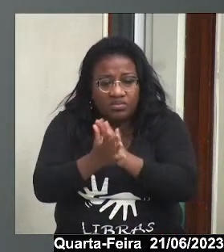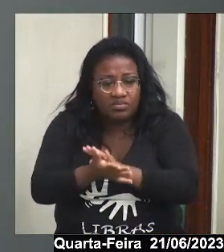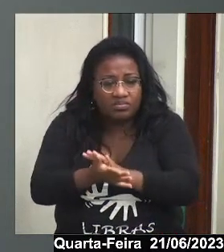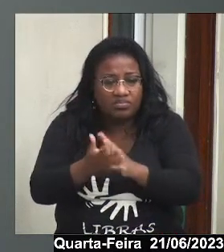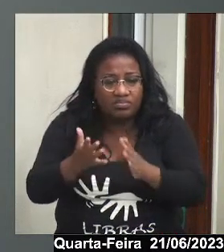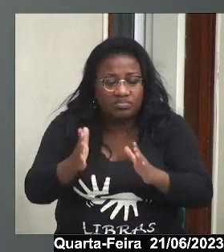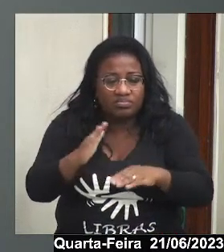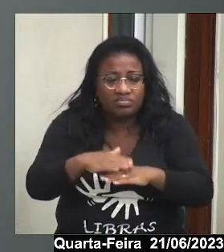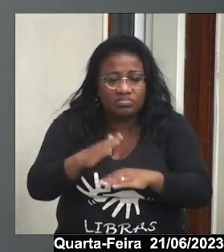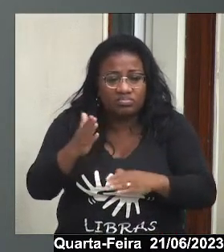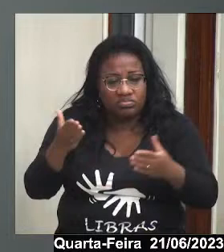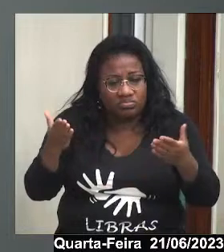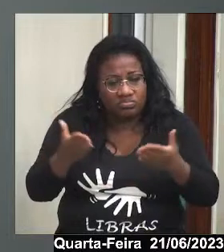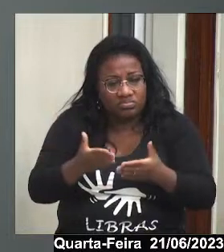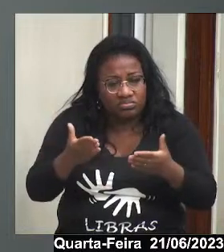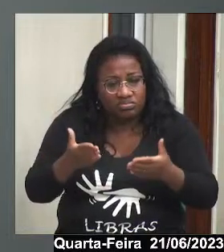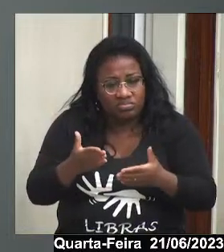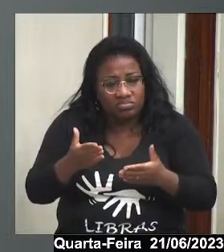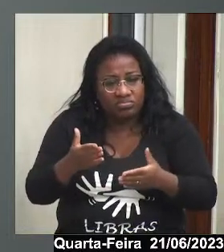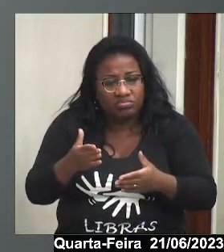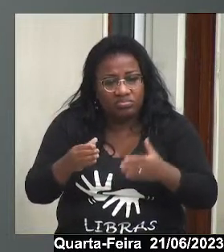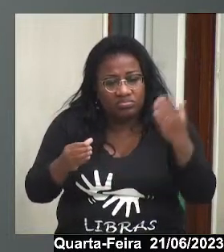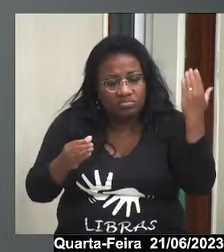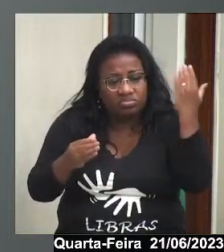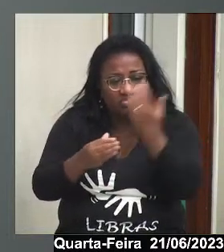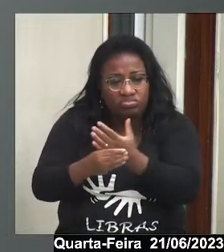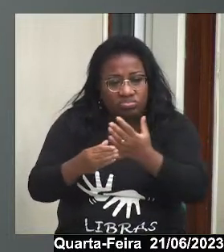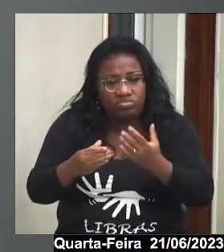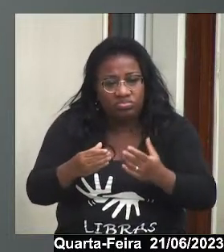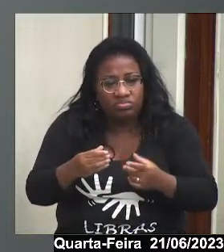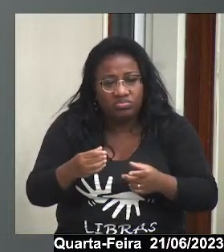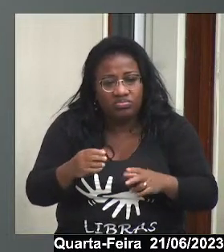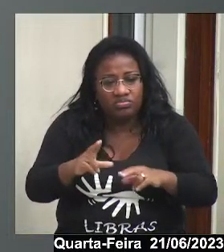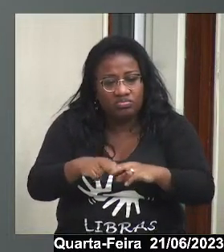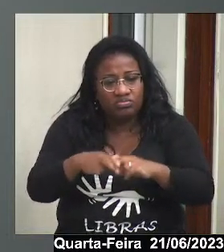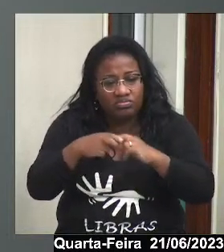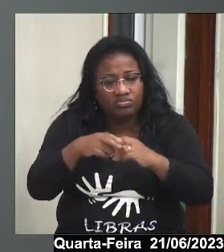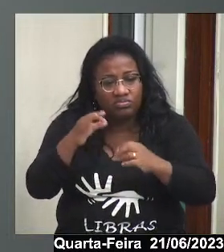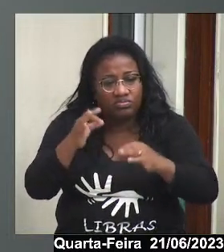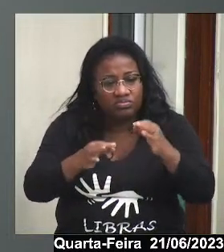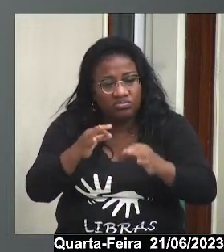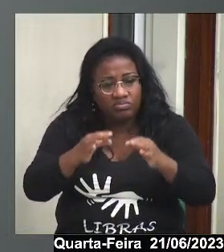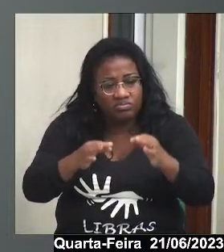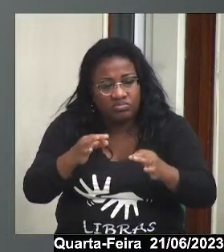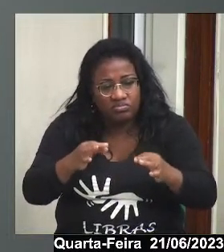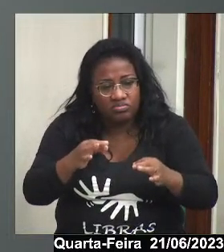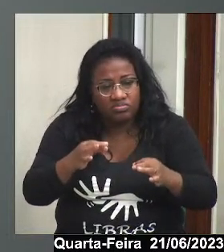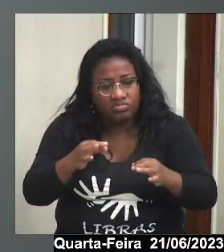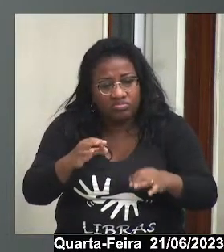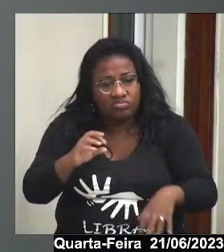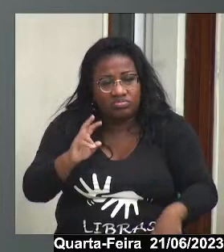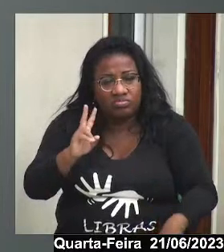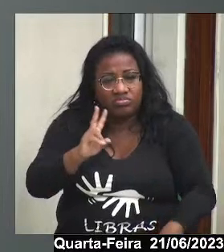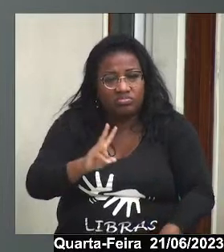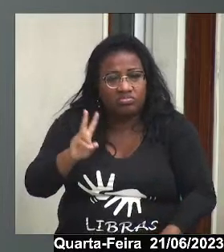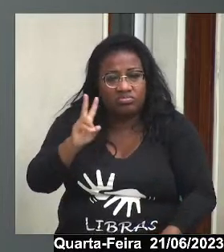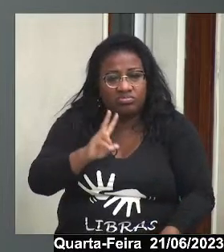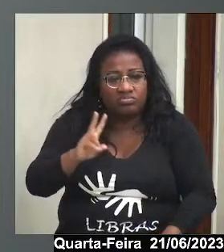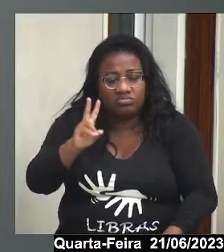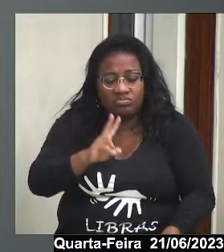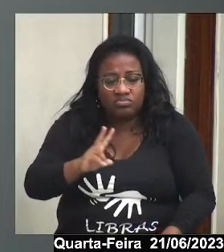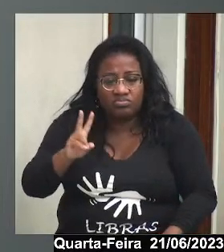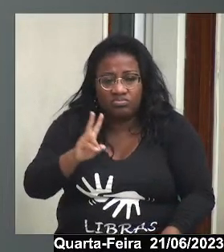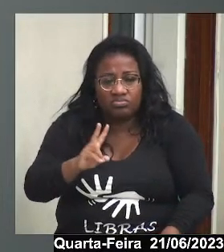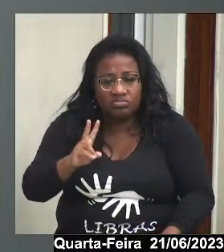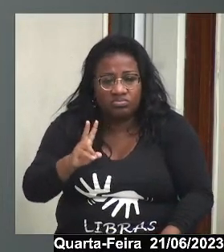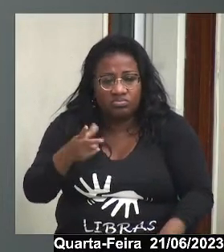lá, pegou o bonde andando e acabou levando o processo por causa disso, se enrolou na justiça à toa, porque poderia ter